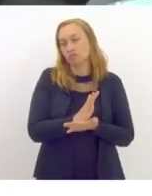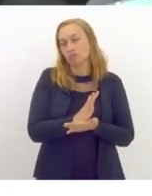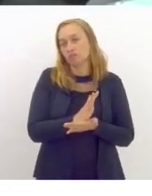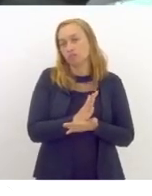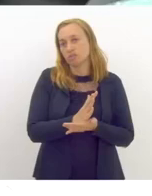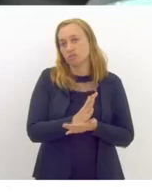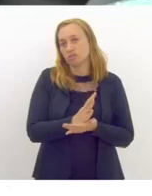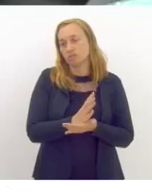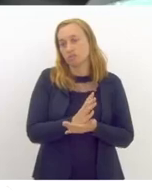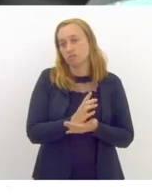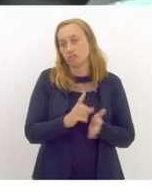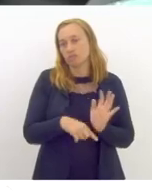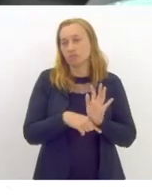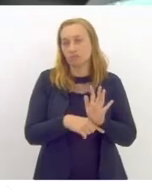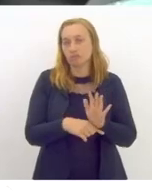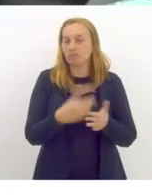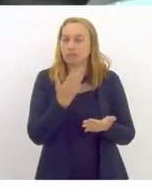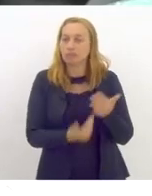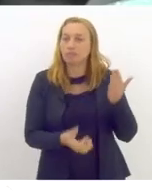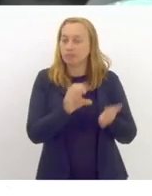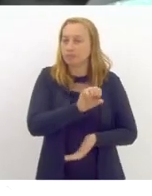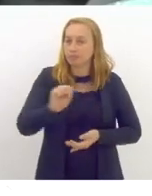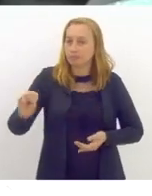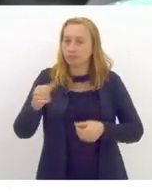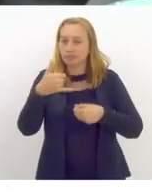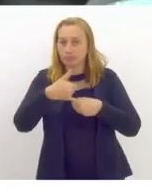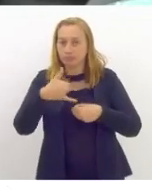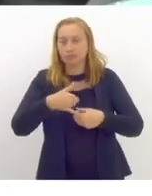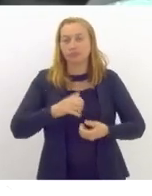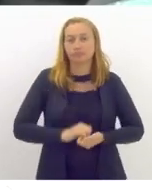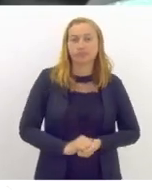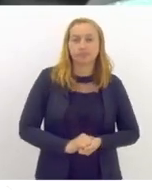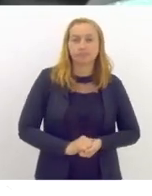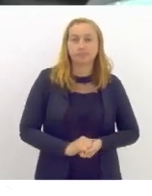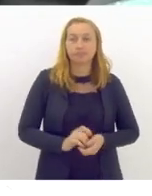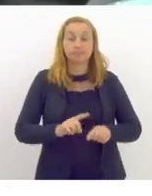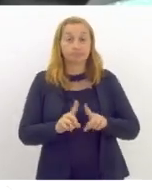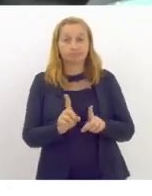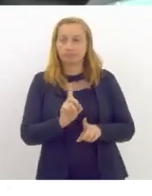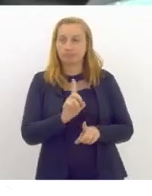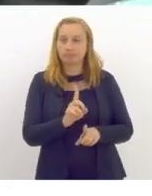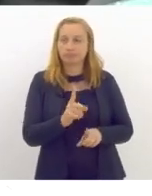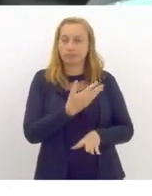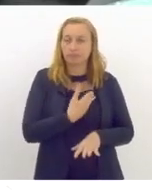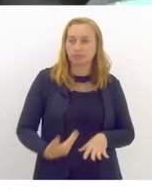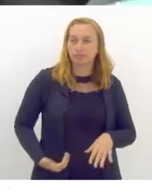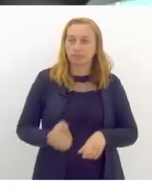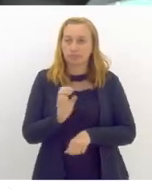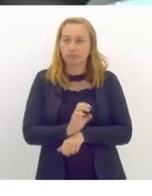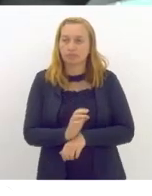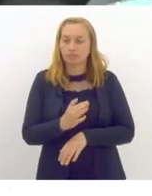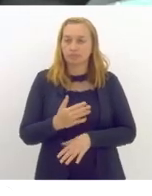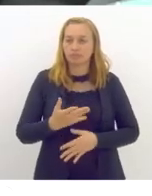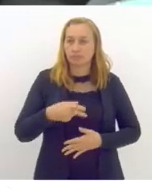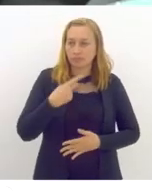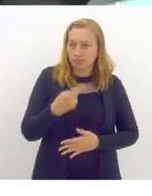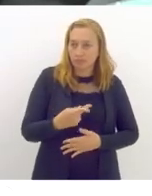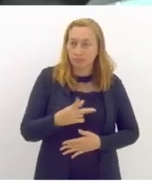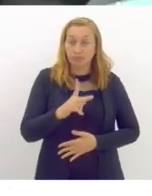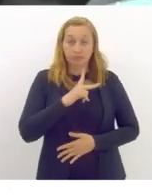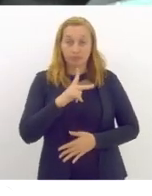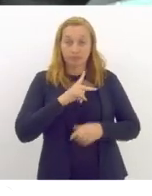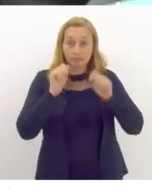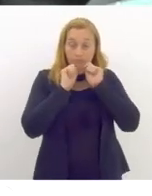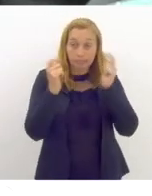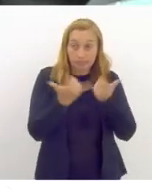a perda do ICMS dos combustíveis Mas se não for pelo governo do estado fica aqui o meu pleito que a própria